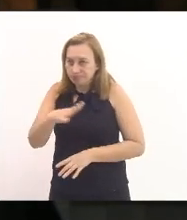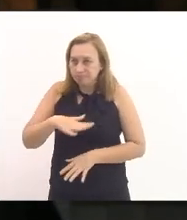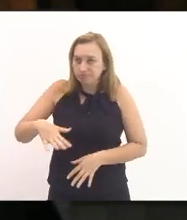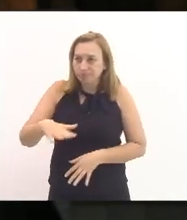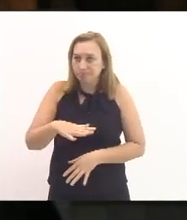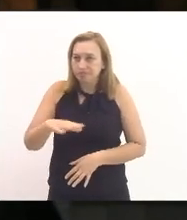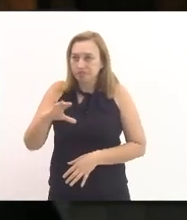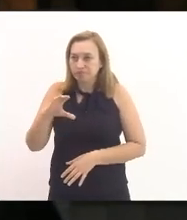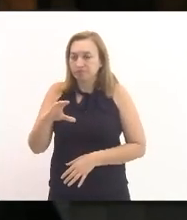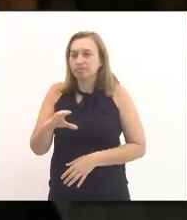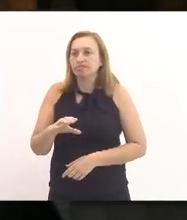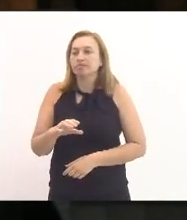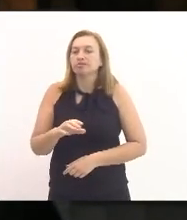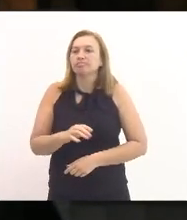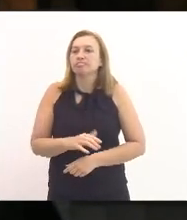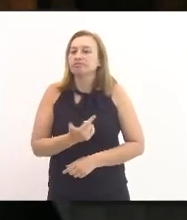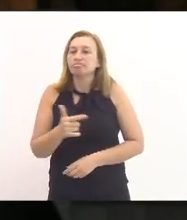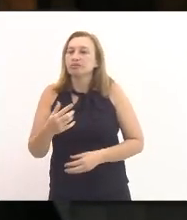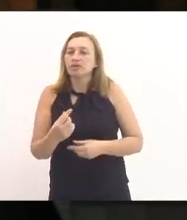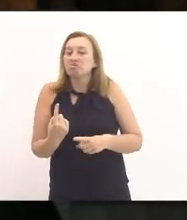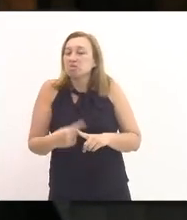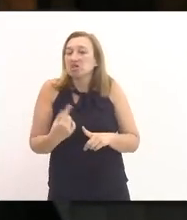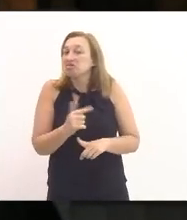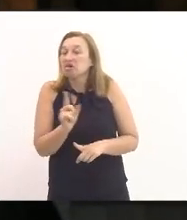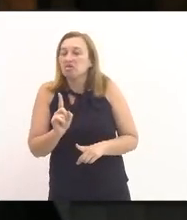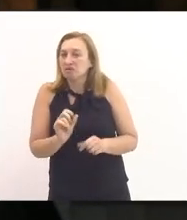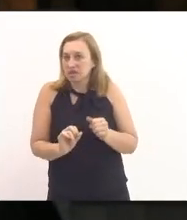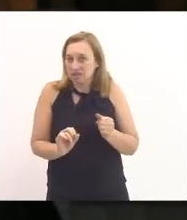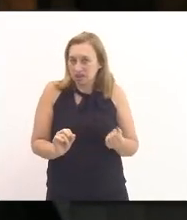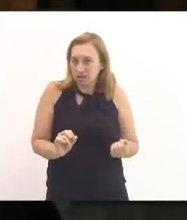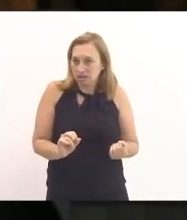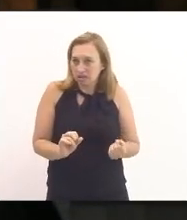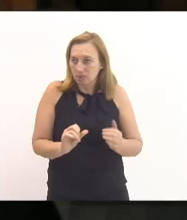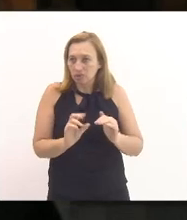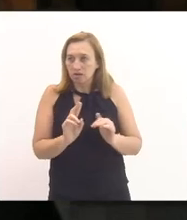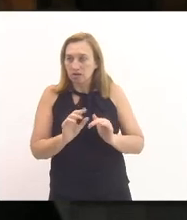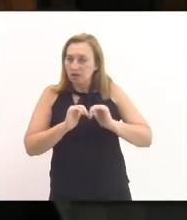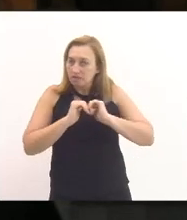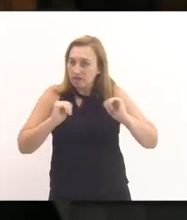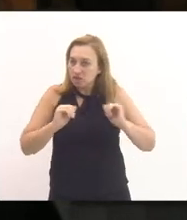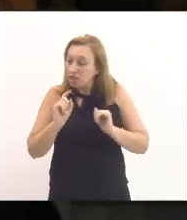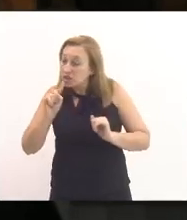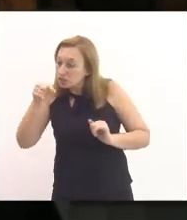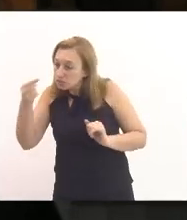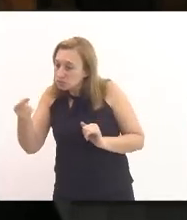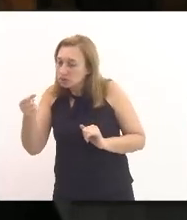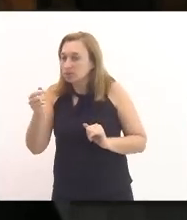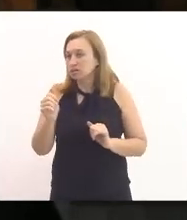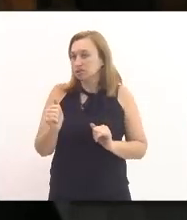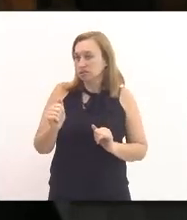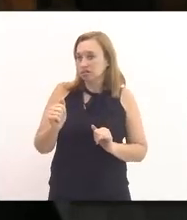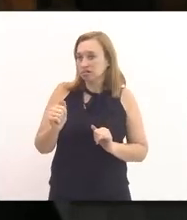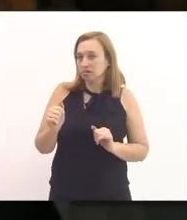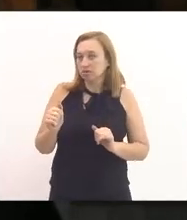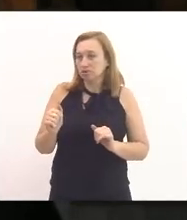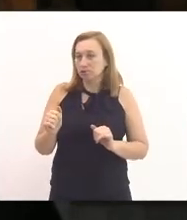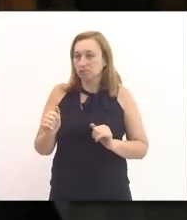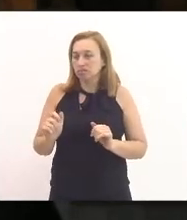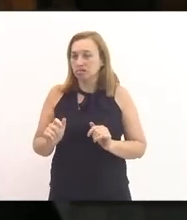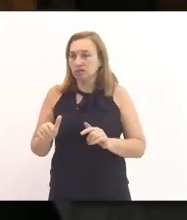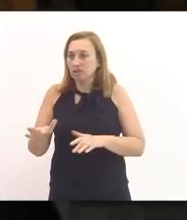É não é porque não fazê-la né não é porque afastar as demais carreras essa